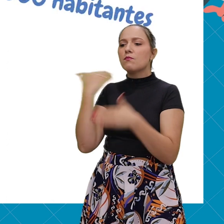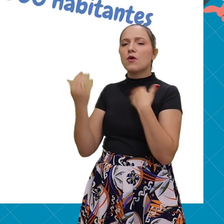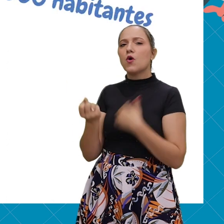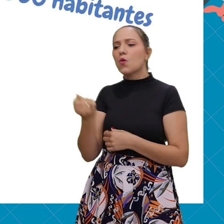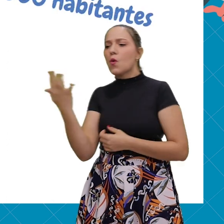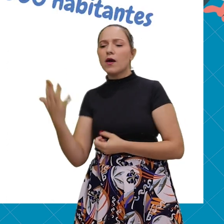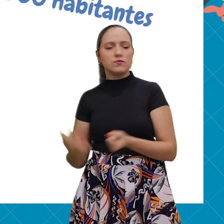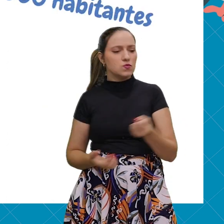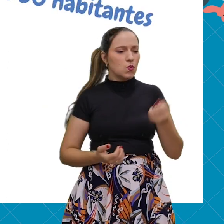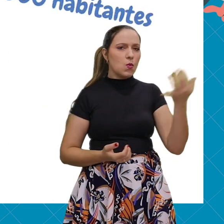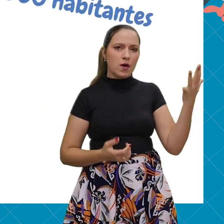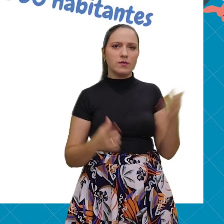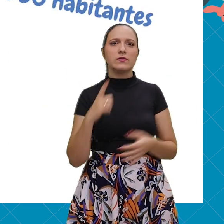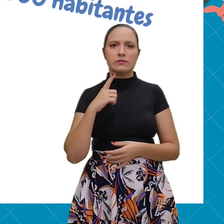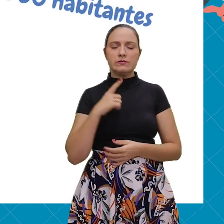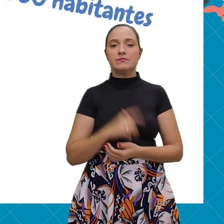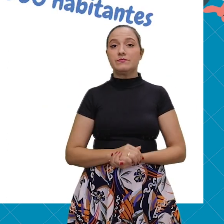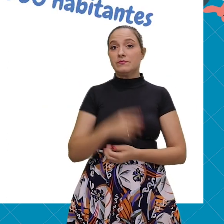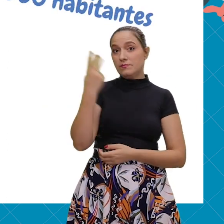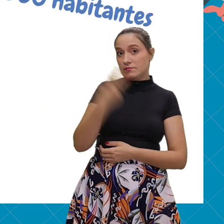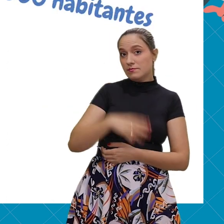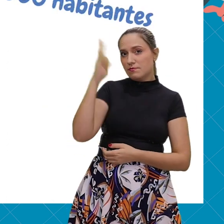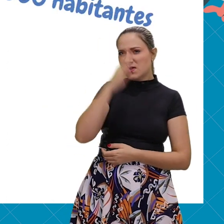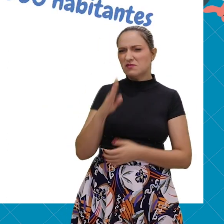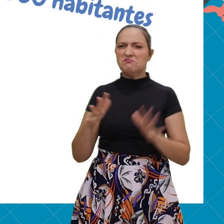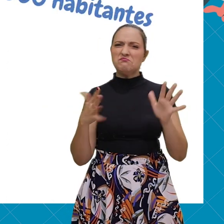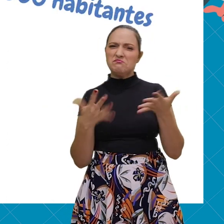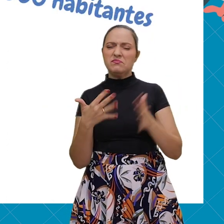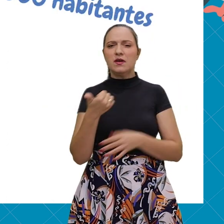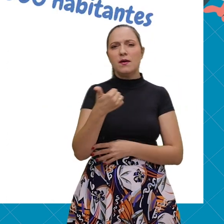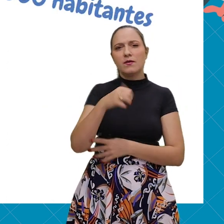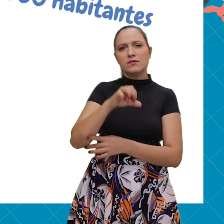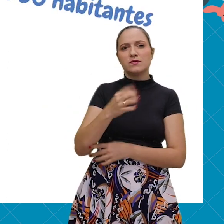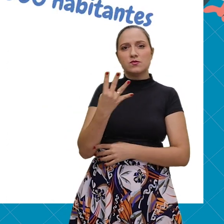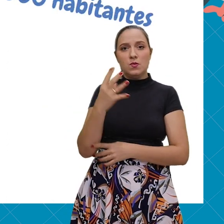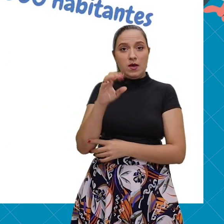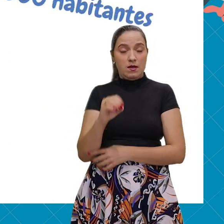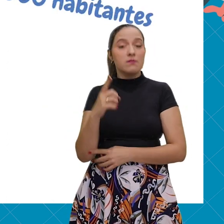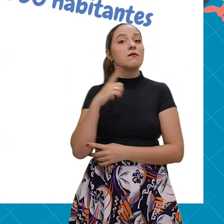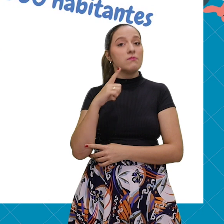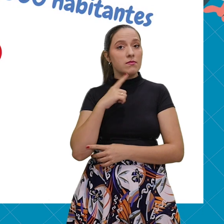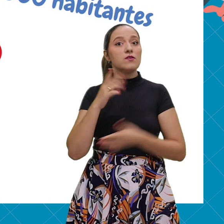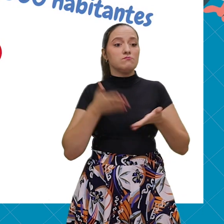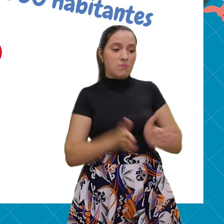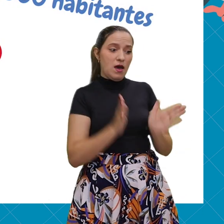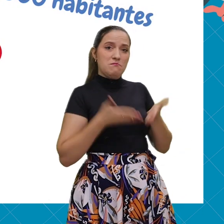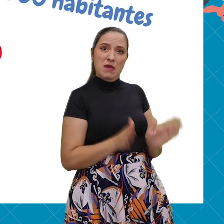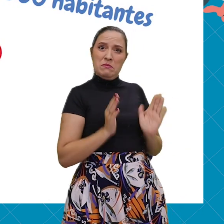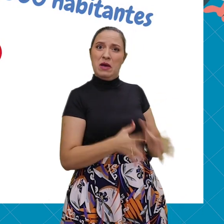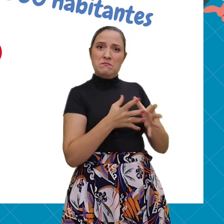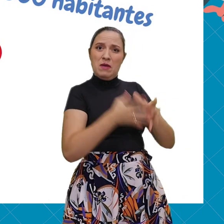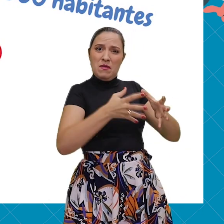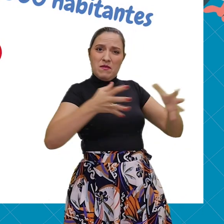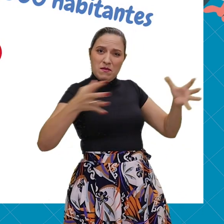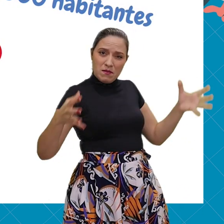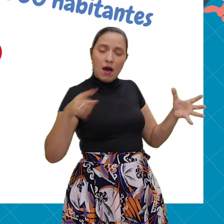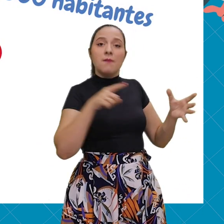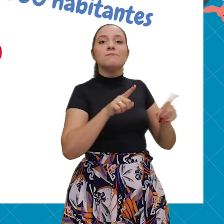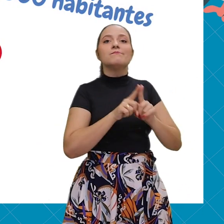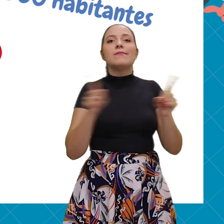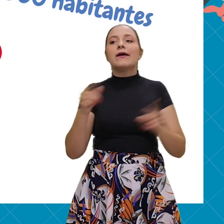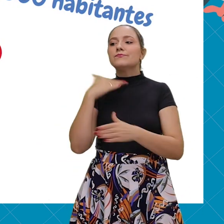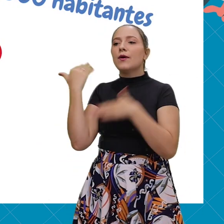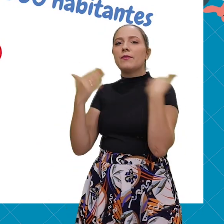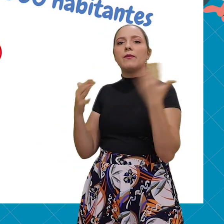de óbitos por 1.000 habitantes. No Brasil, até meados de 1940, mesmo com a taxa de natalidade bem alta, o